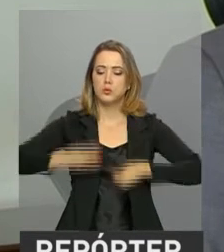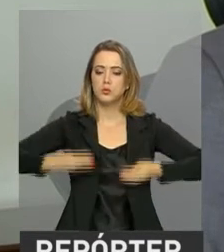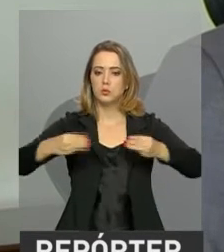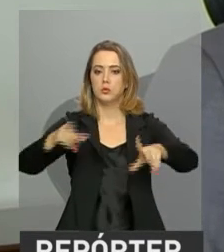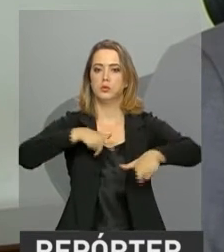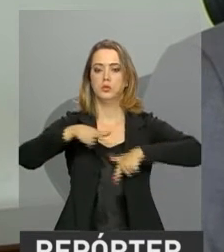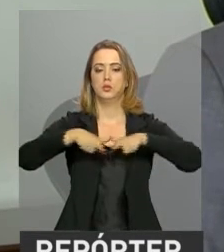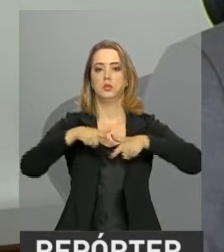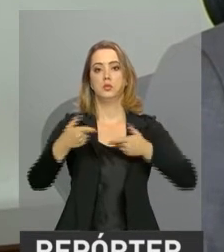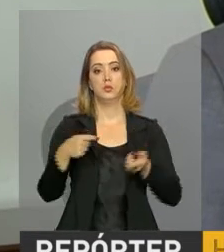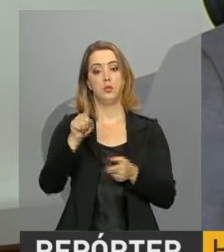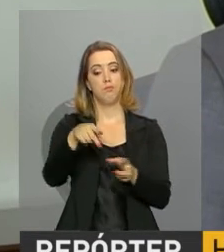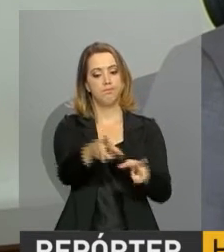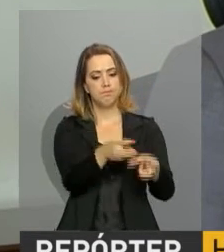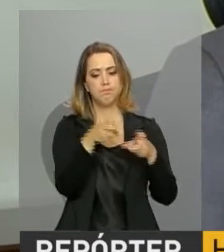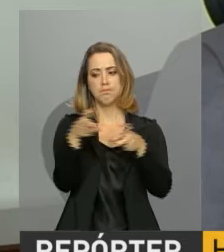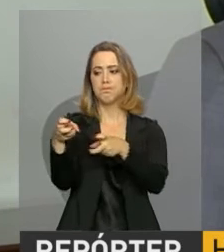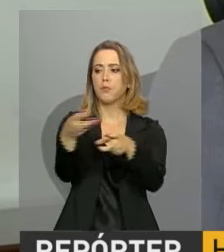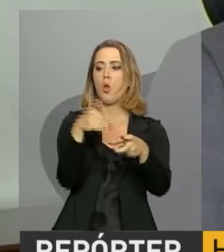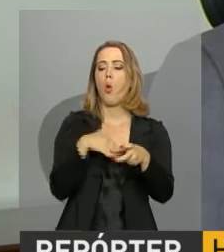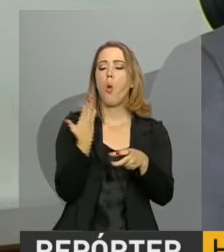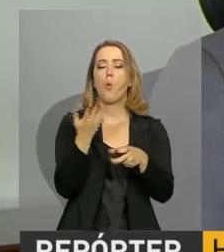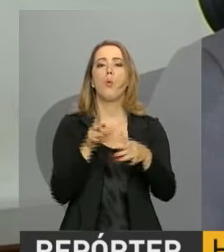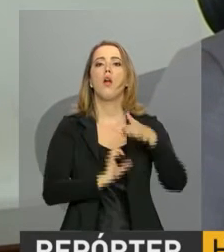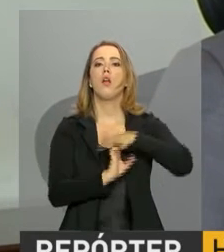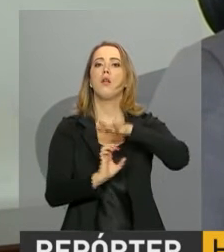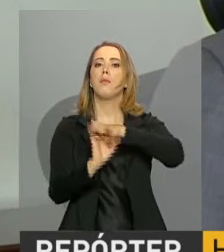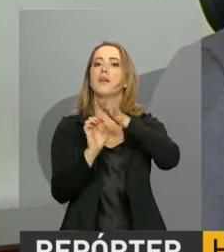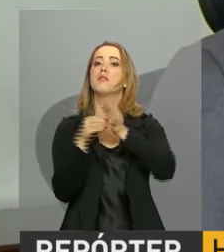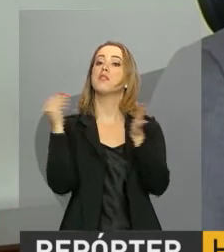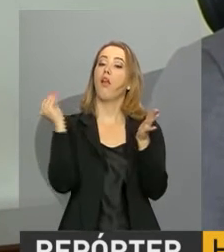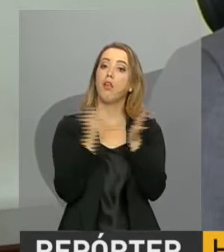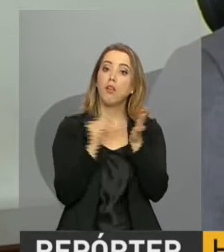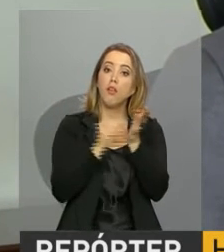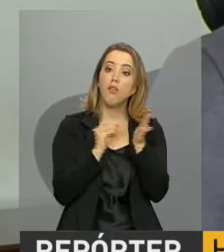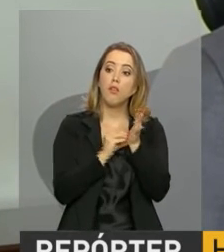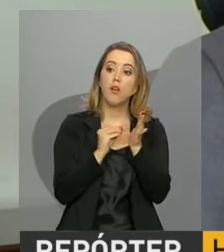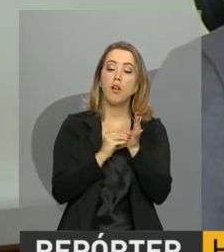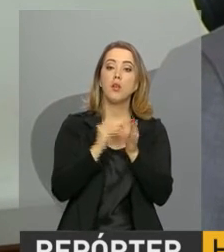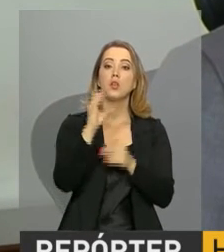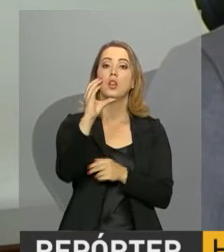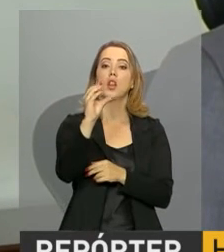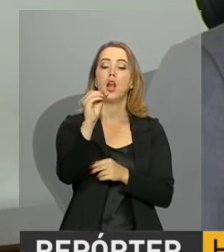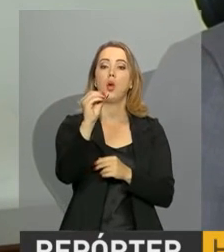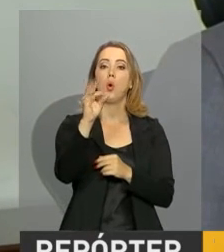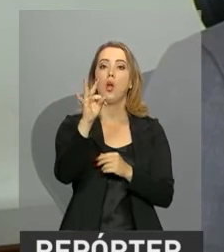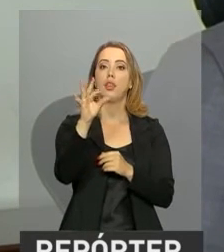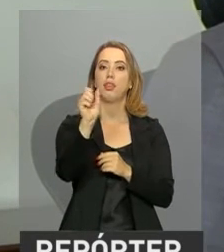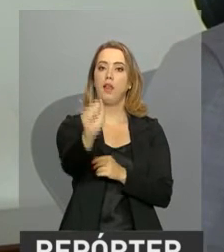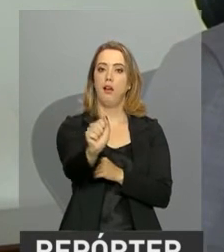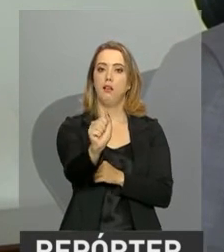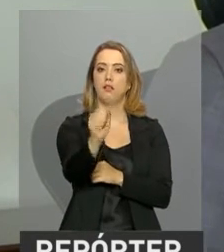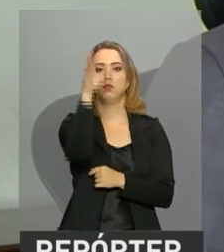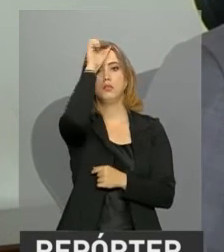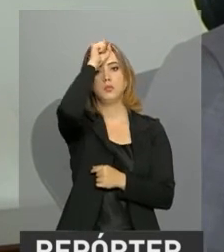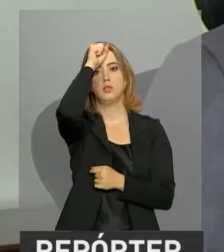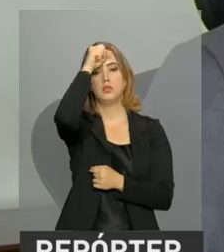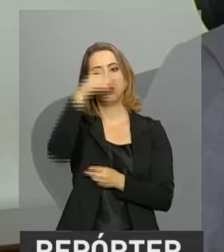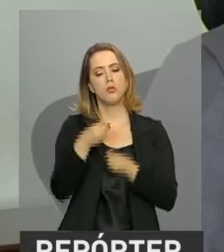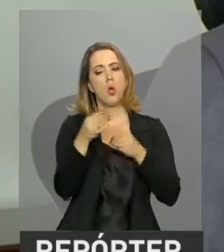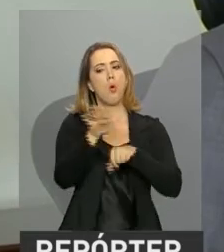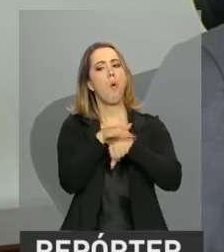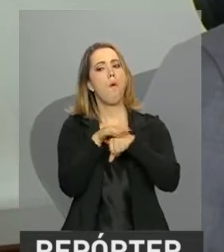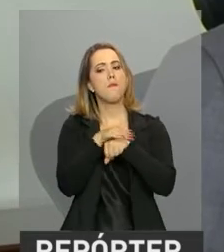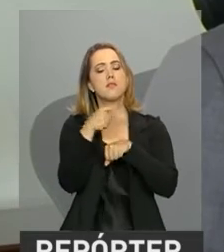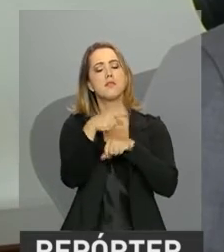Trabalho faz é identificar as empresas que não estão cumprindo a cota da aprendizagem, conversar com